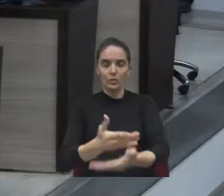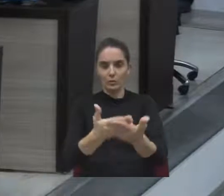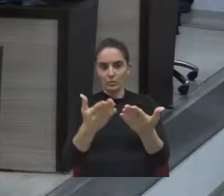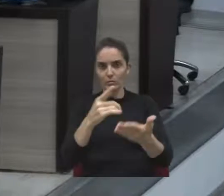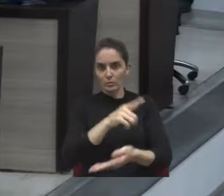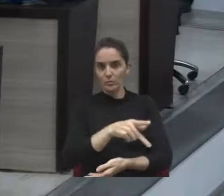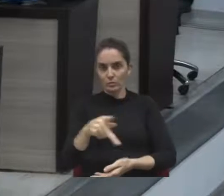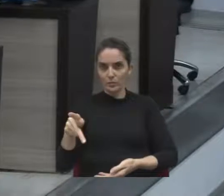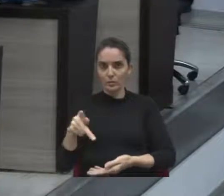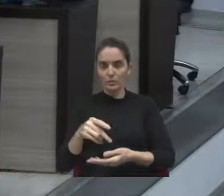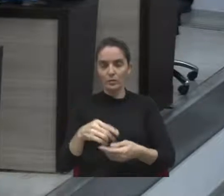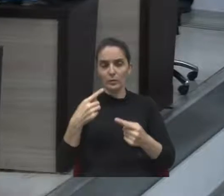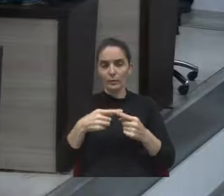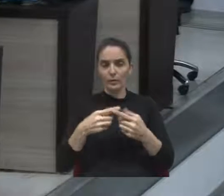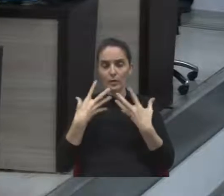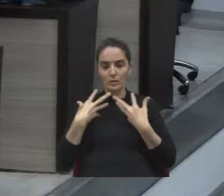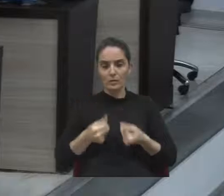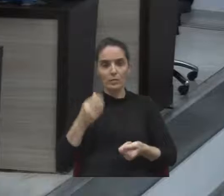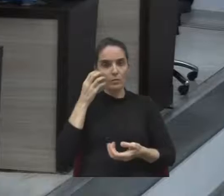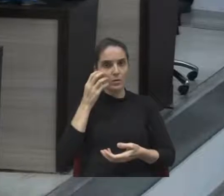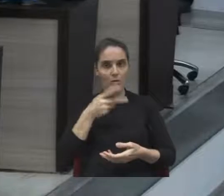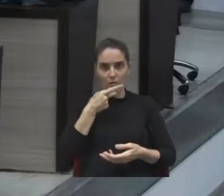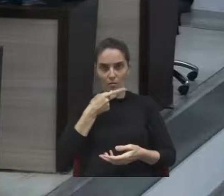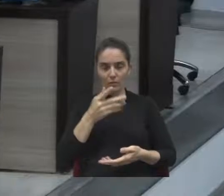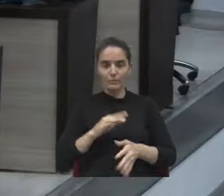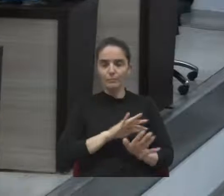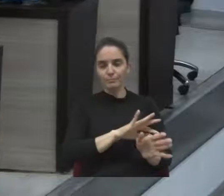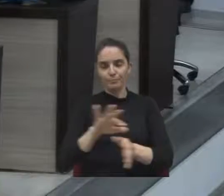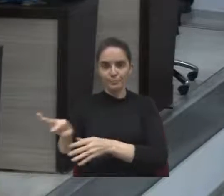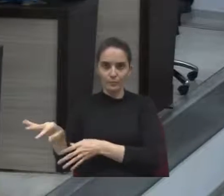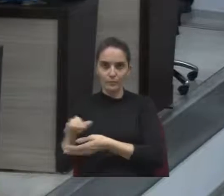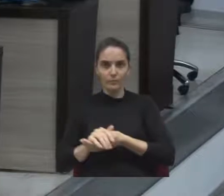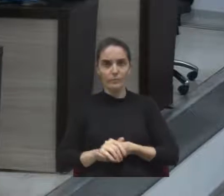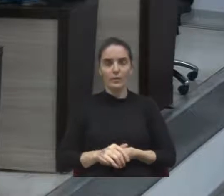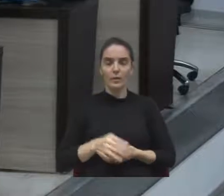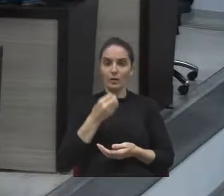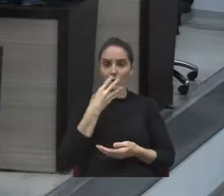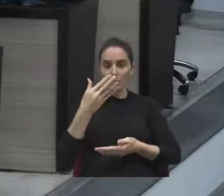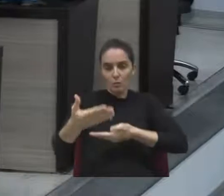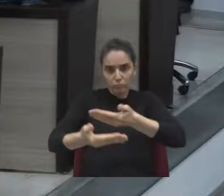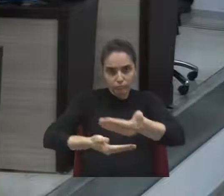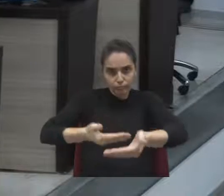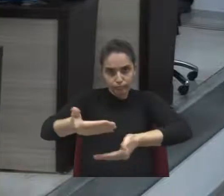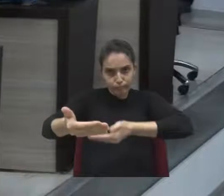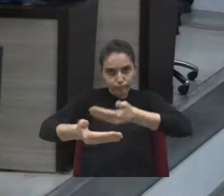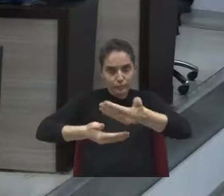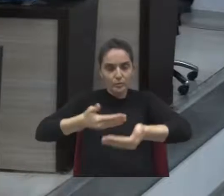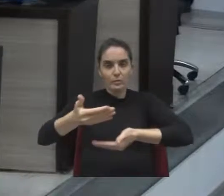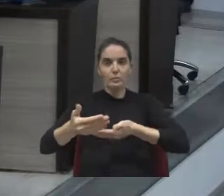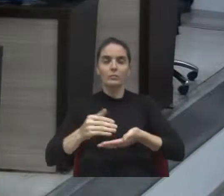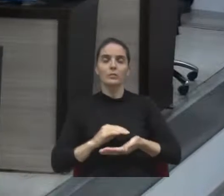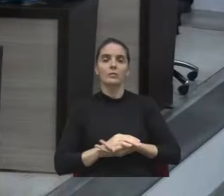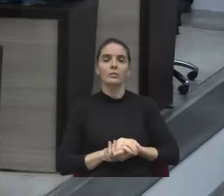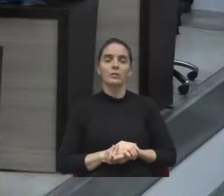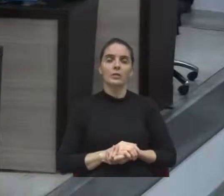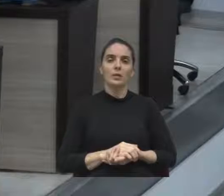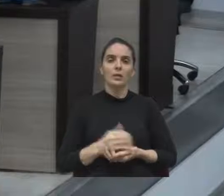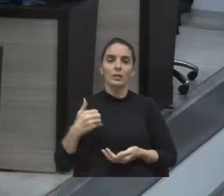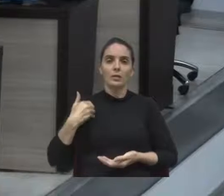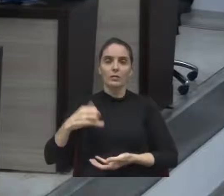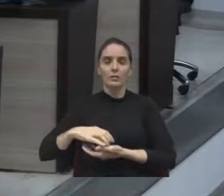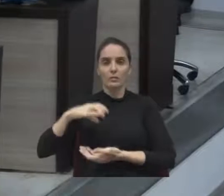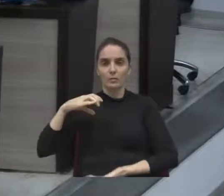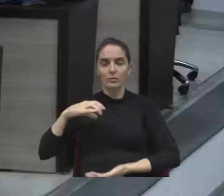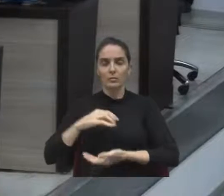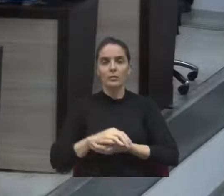Com relação a esse compartilhamento, com relação a isso, senhor presidente, que o idoso, hoje